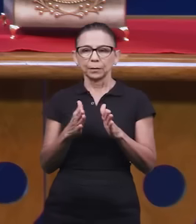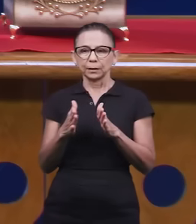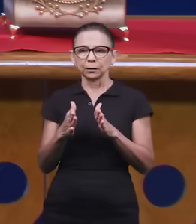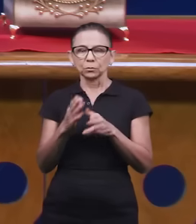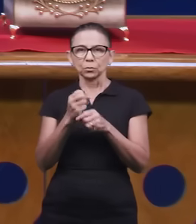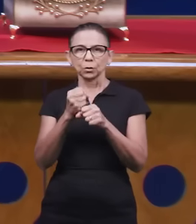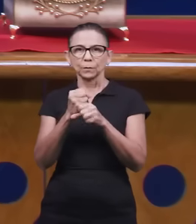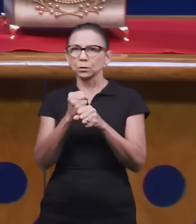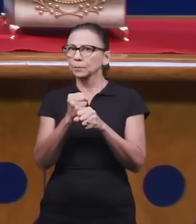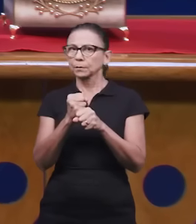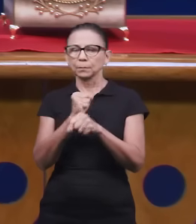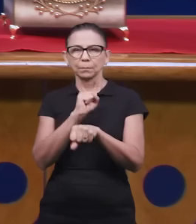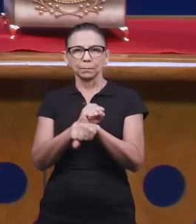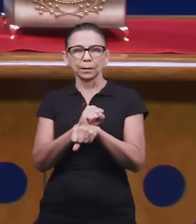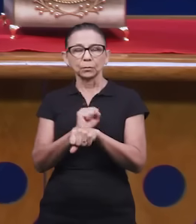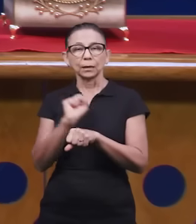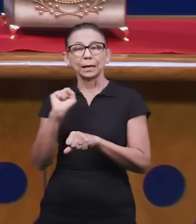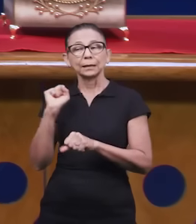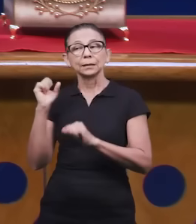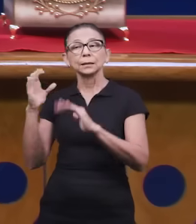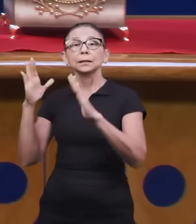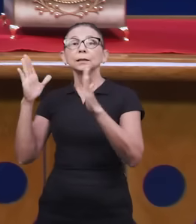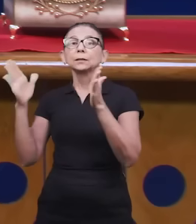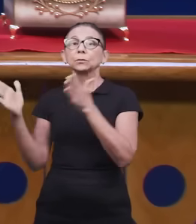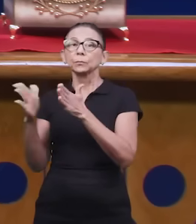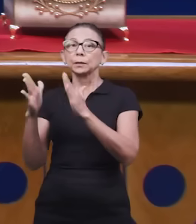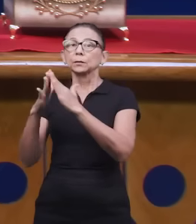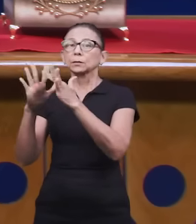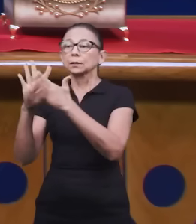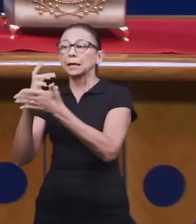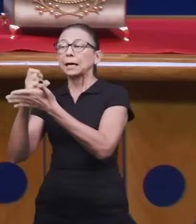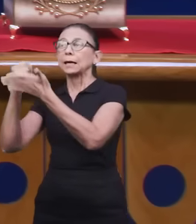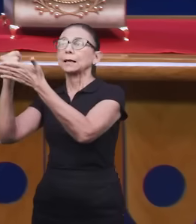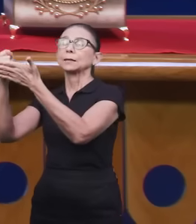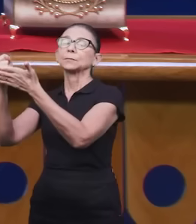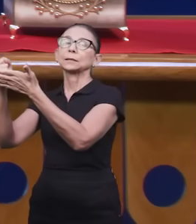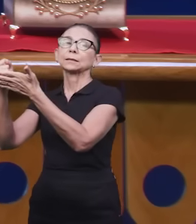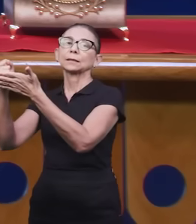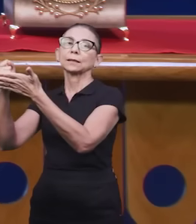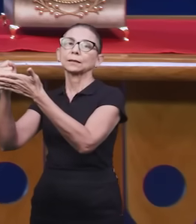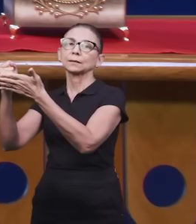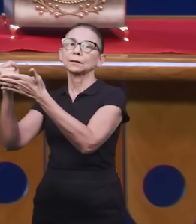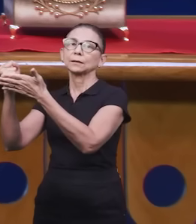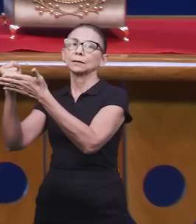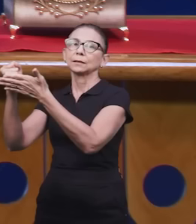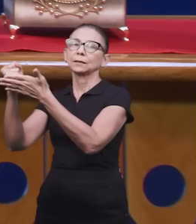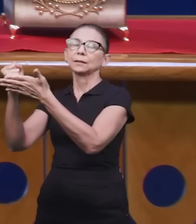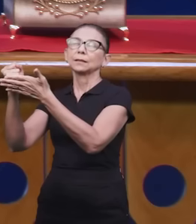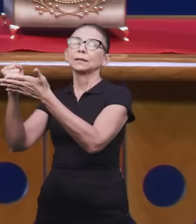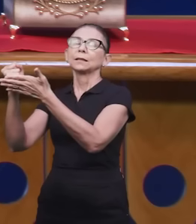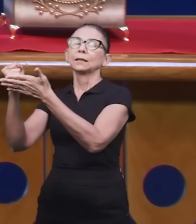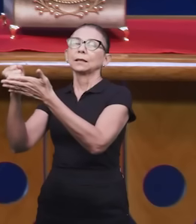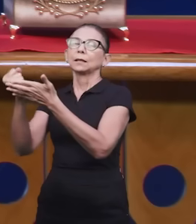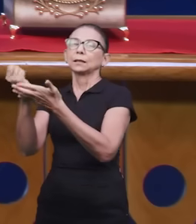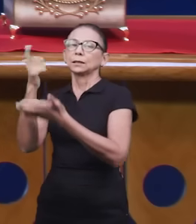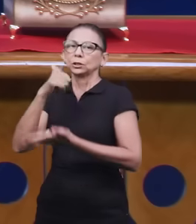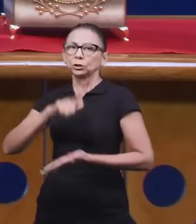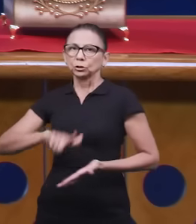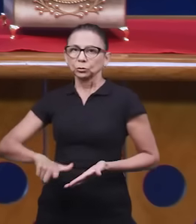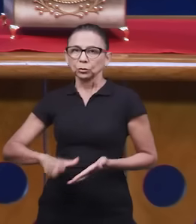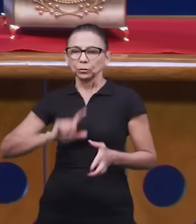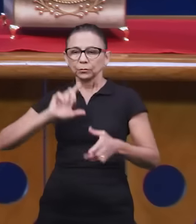tempo que ia contar aqui vai ser contado após o arrebatamento da igreja. Observem que esses 7